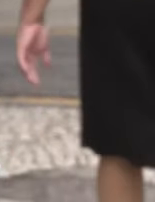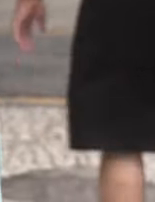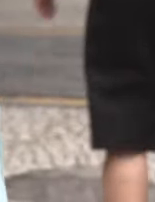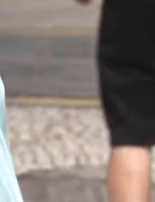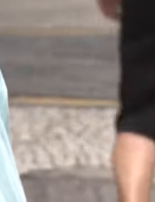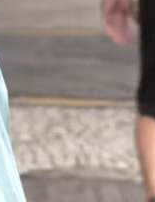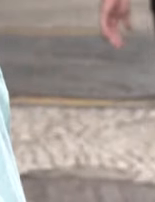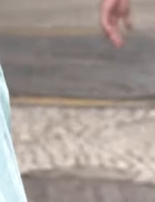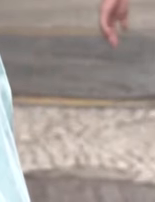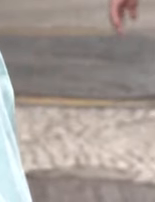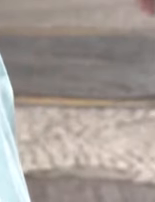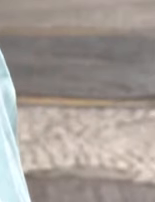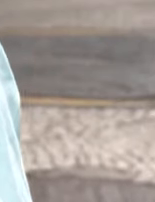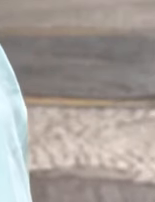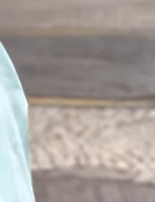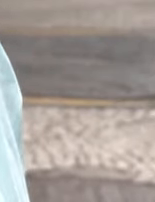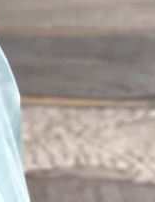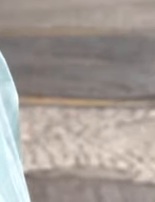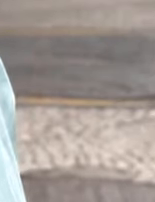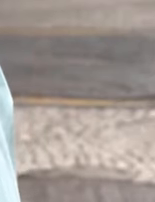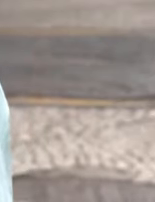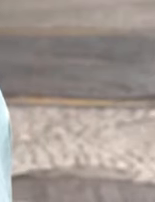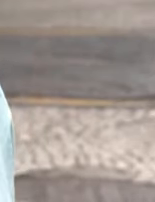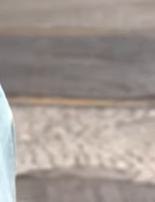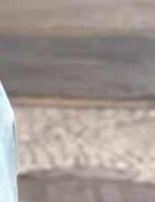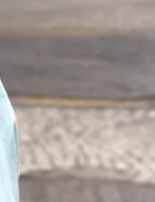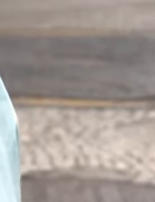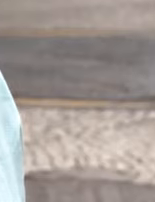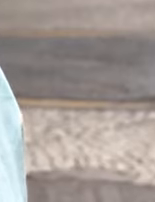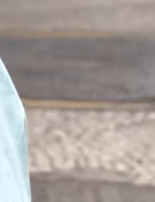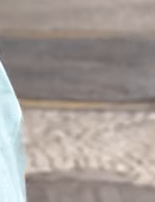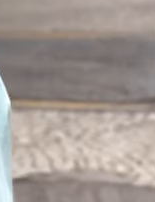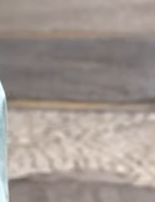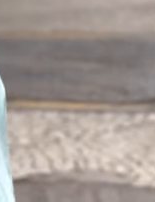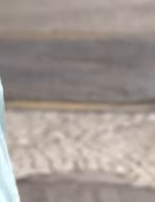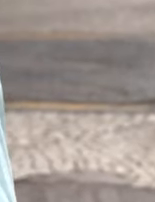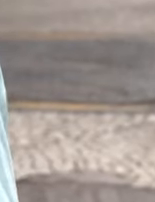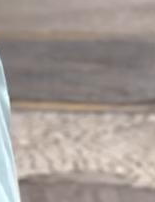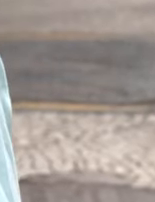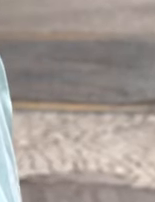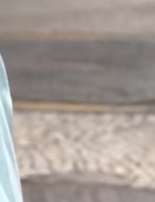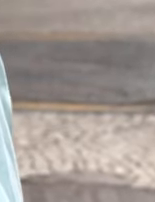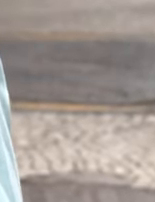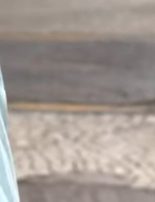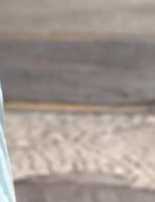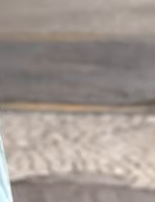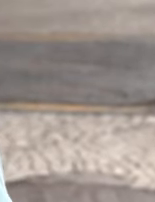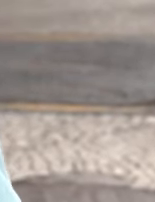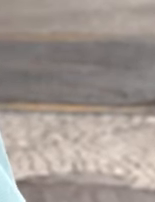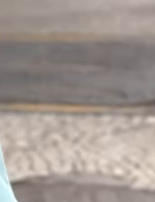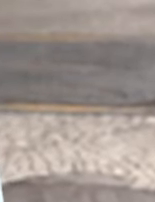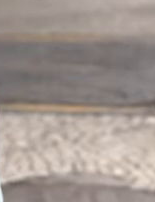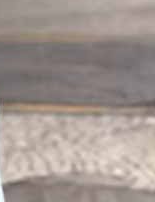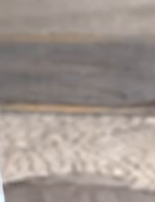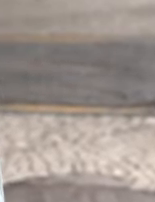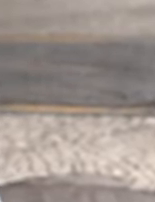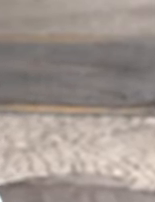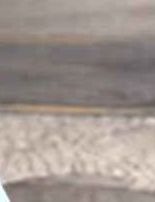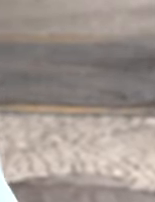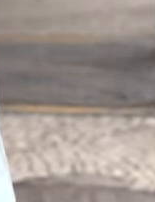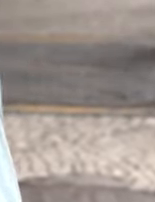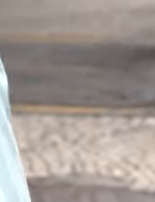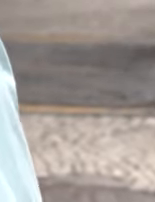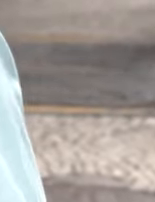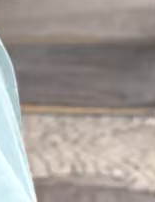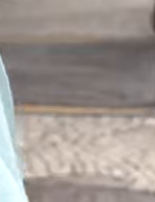quiser fazer essa doação de sangue, que é, como você disse, muito importante. Por quê? Porque não há substituto para o sangue. Se a gente olhar os hospitais do Rio todos,